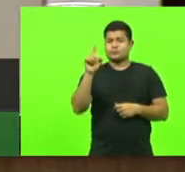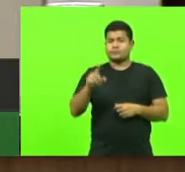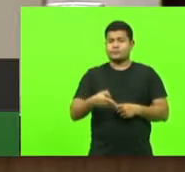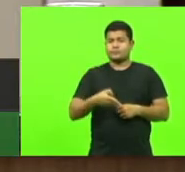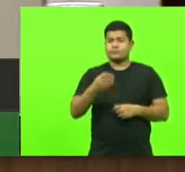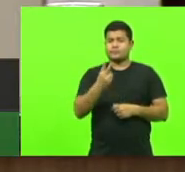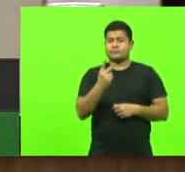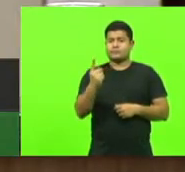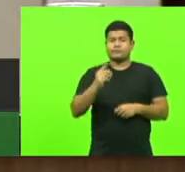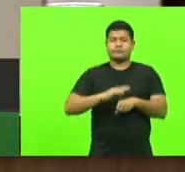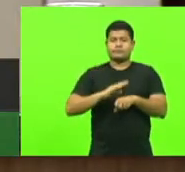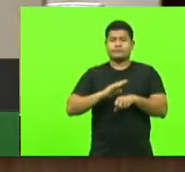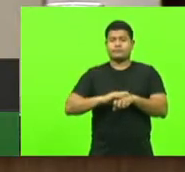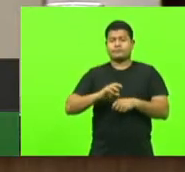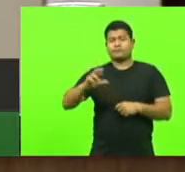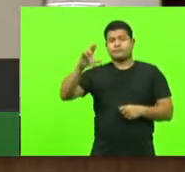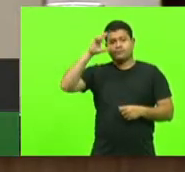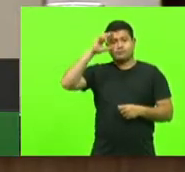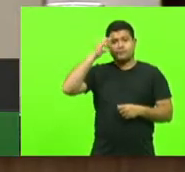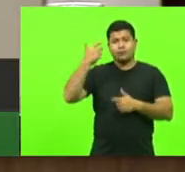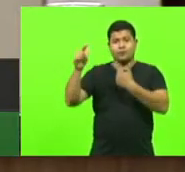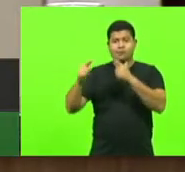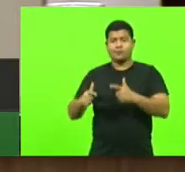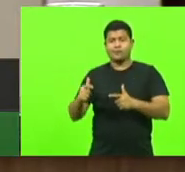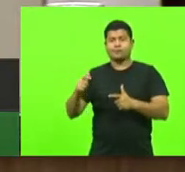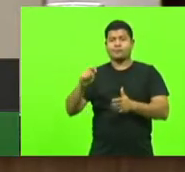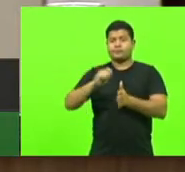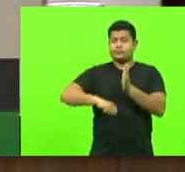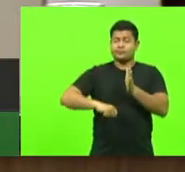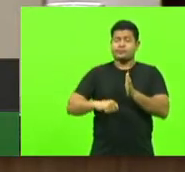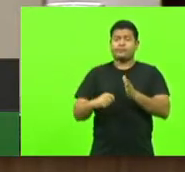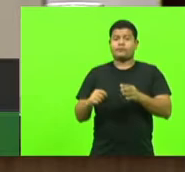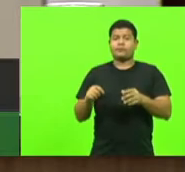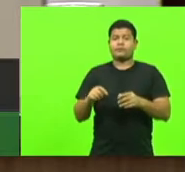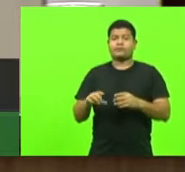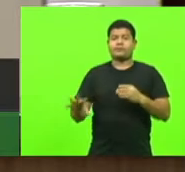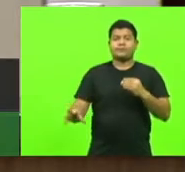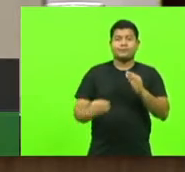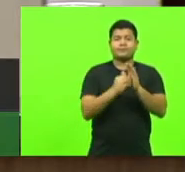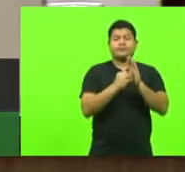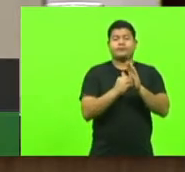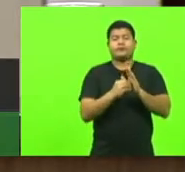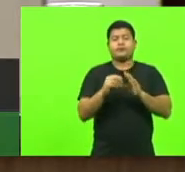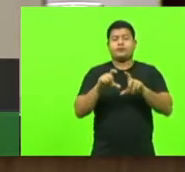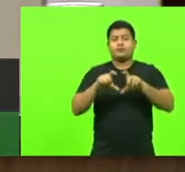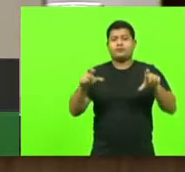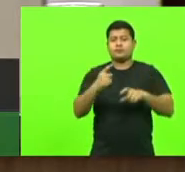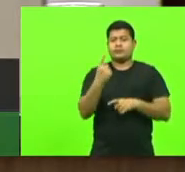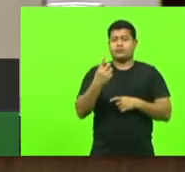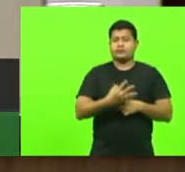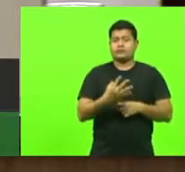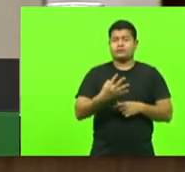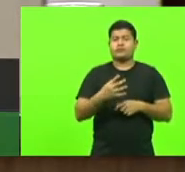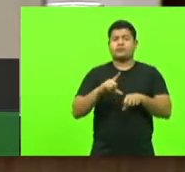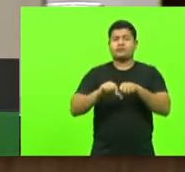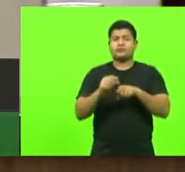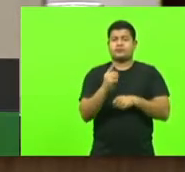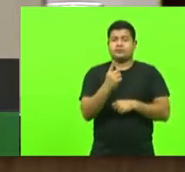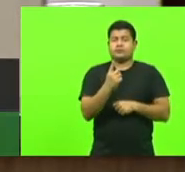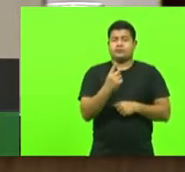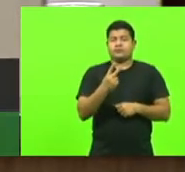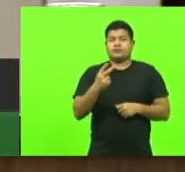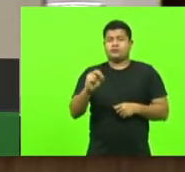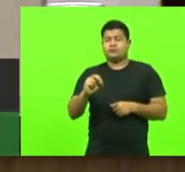Autor, deputado Ricardo Alba e outros, acrescenta o parágrafo 14 ao artigo 120 da Constituição Estadual de